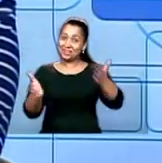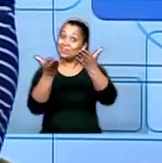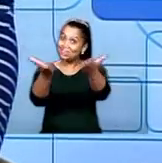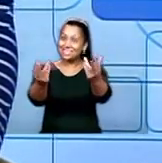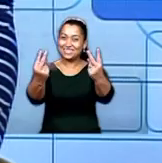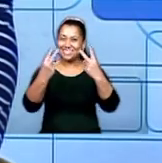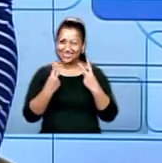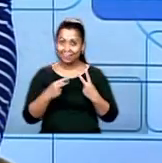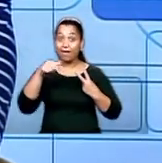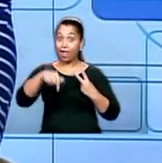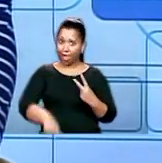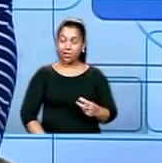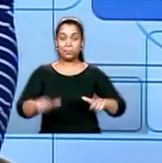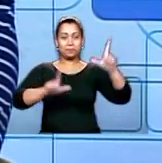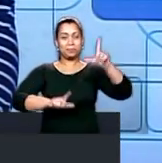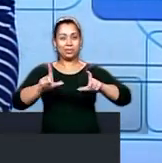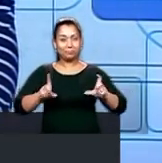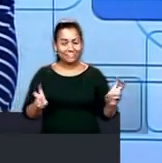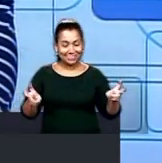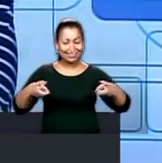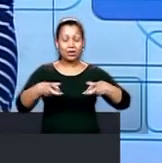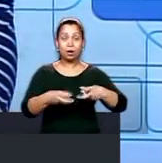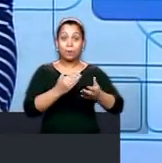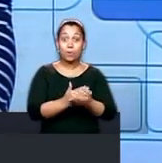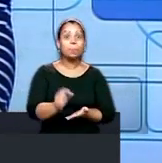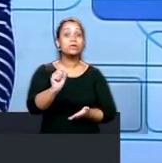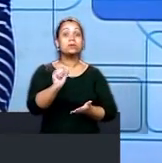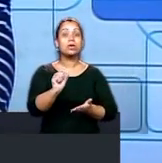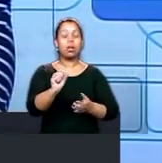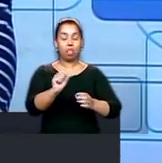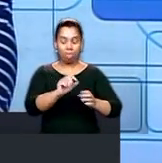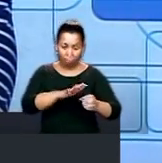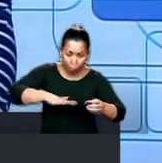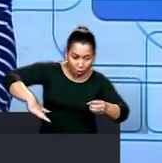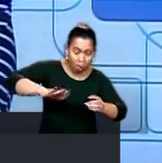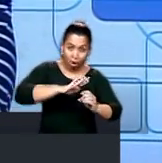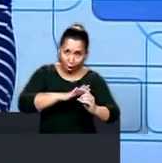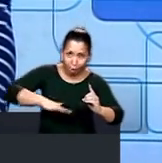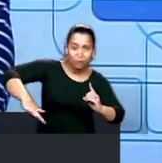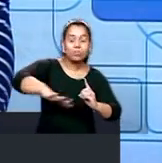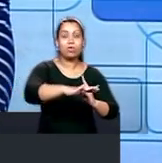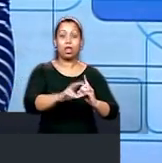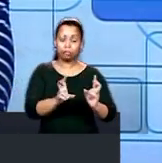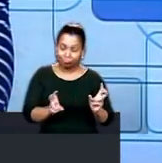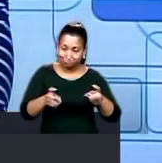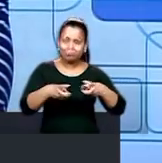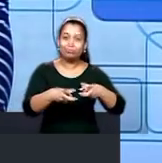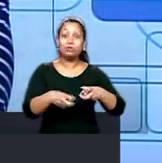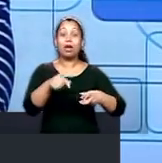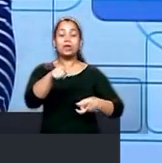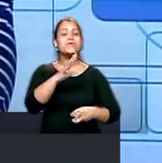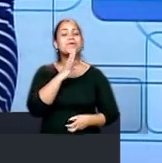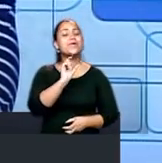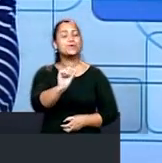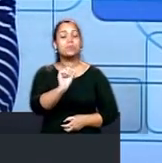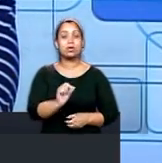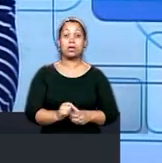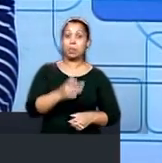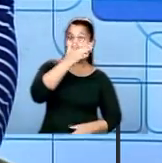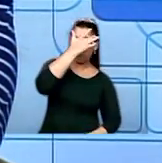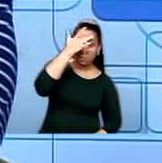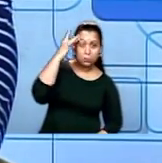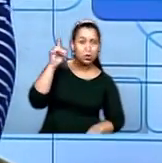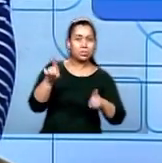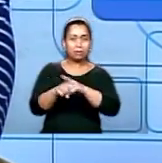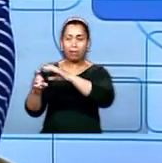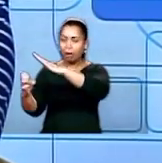Olá, você que nos acompanha aqui pela TV Câmara. Começa agora o Câmara na Comunidade. Aqui você conhece pessoas e instituições que fazem a diferença